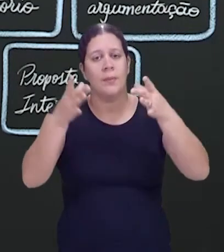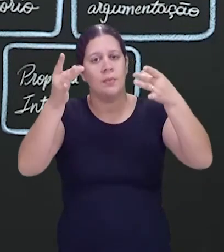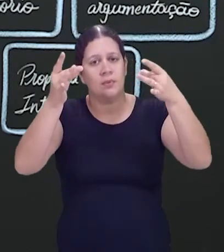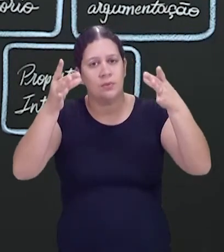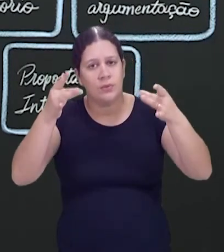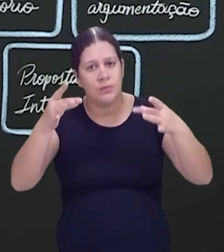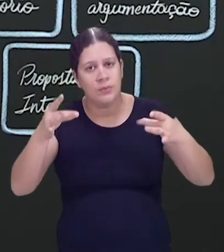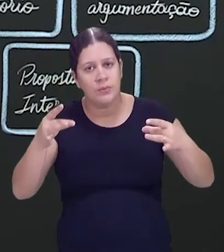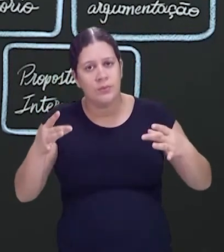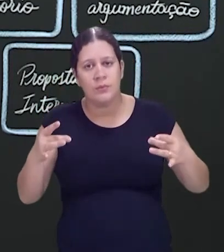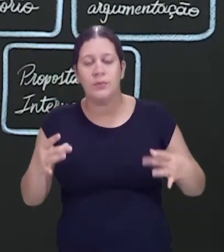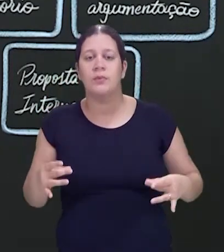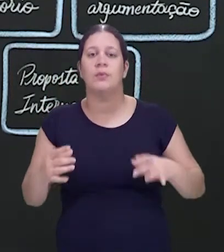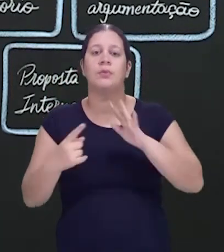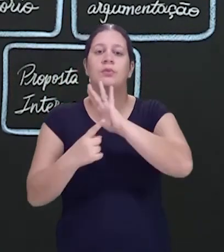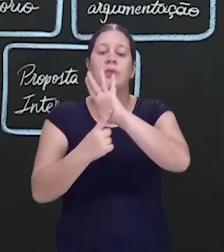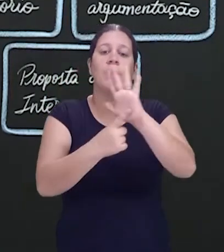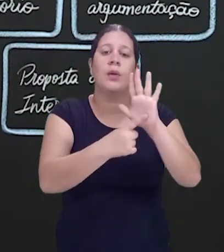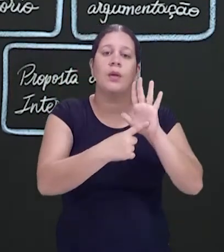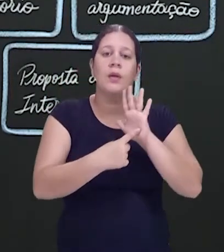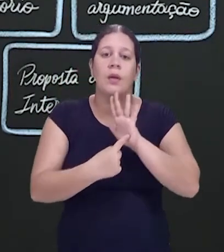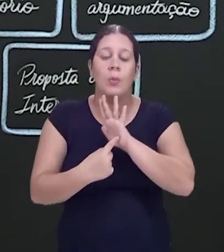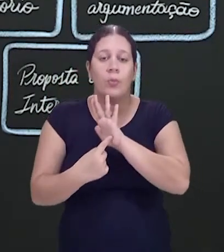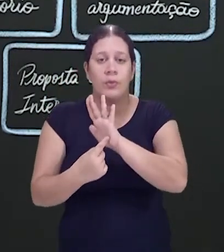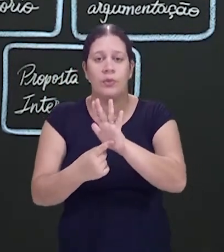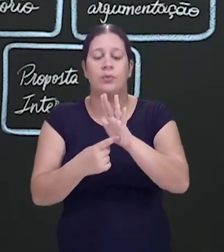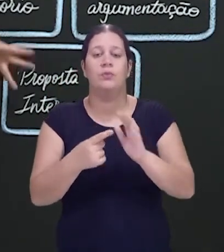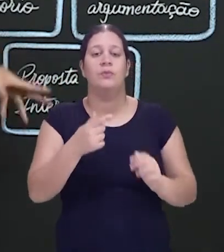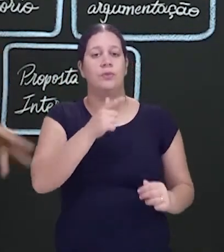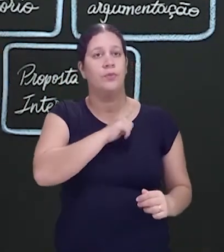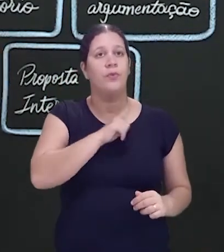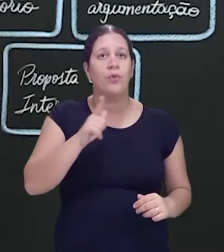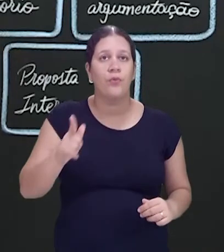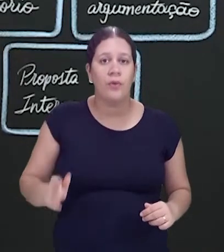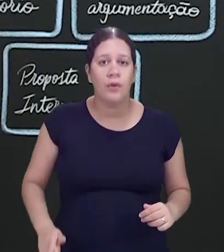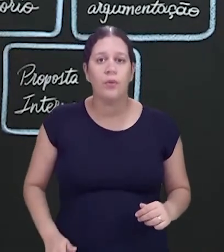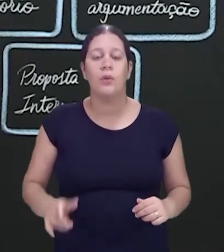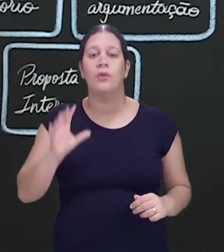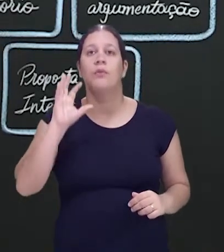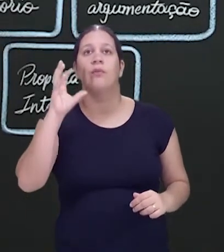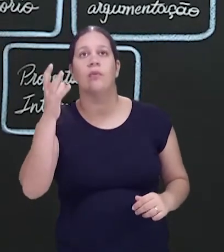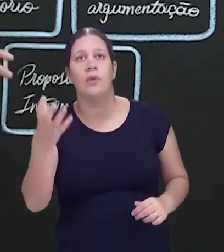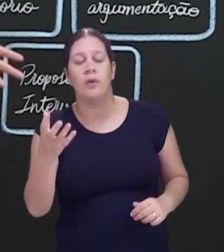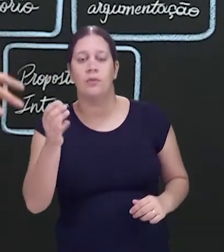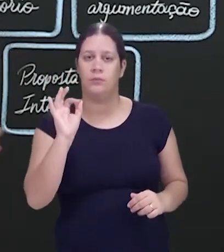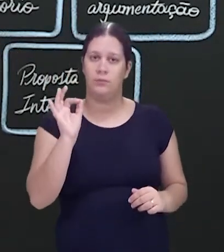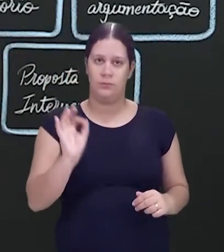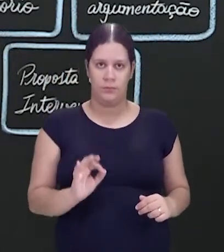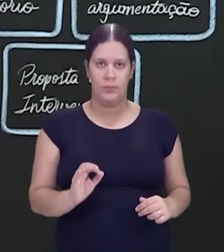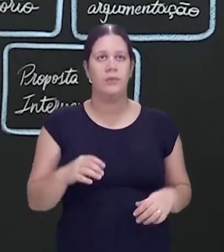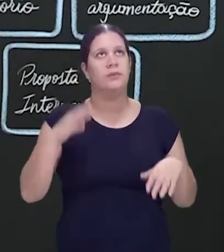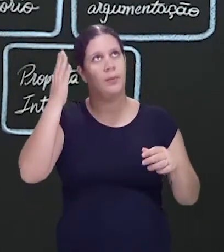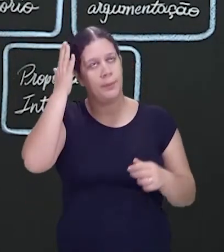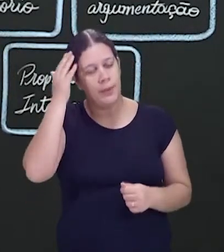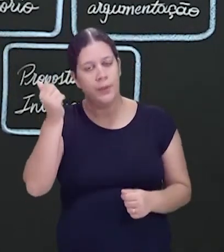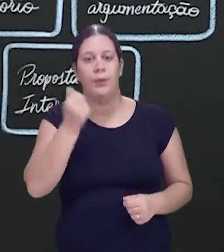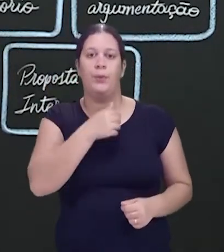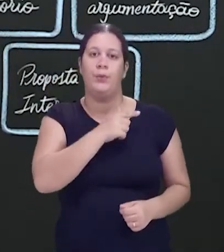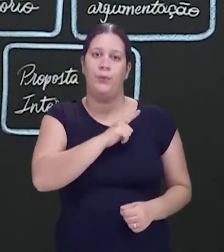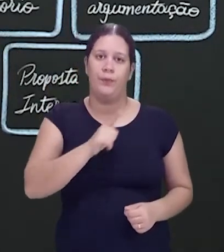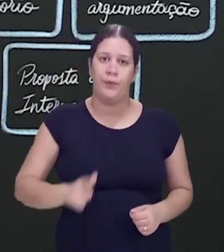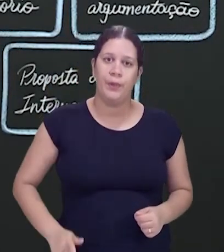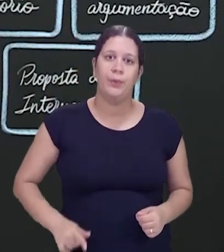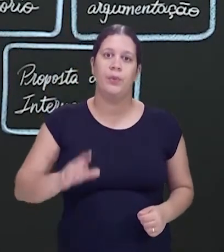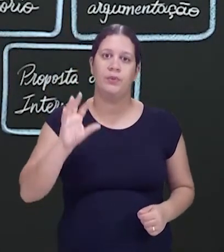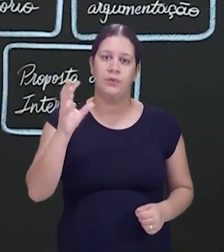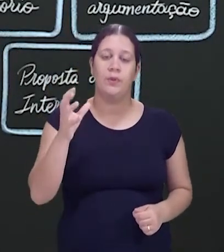mais detalhista, apresente como resolver o problema. Não diga simplesmente que o governo deve resolver essa questão. Sabemos que o governo deve resolver várias questões, mas